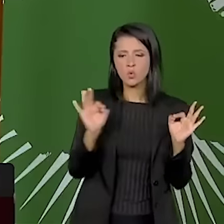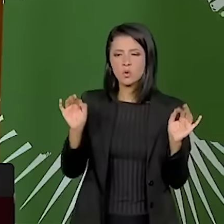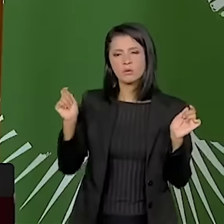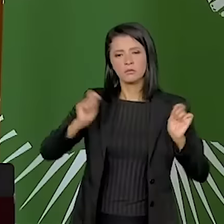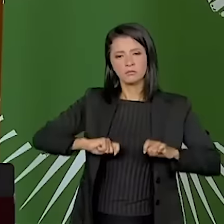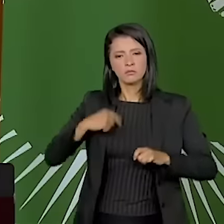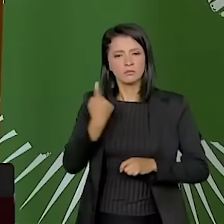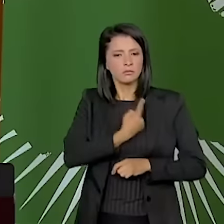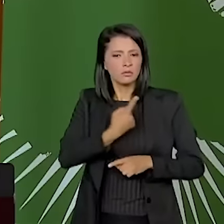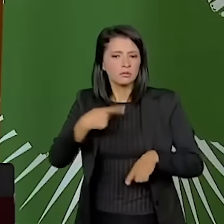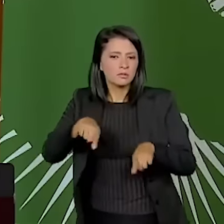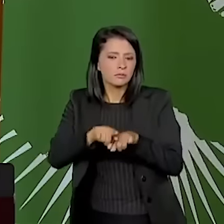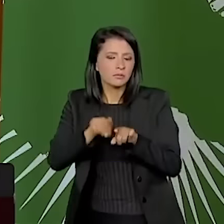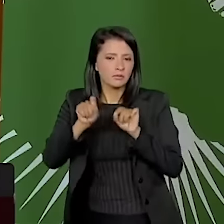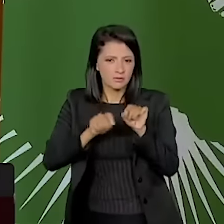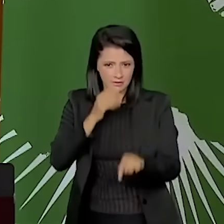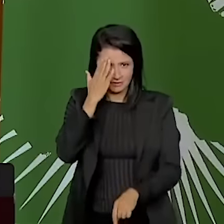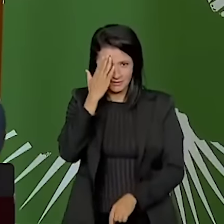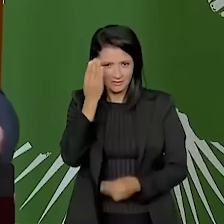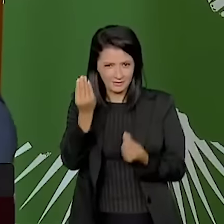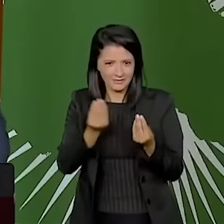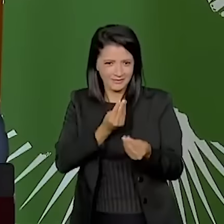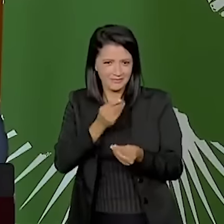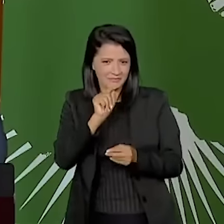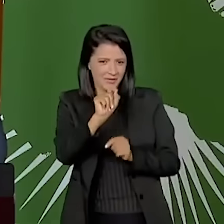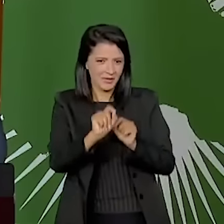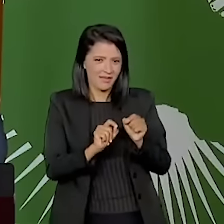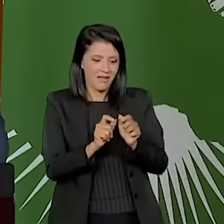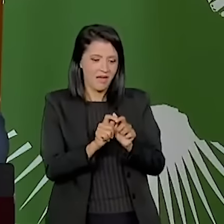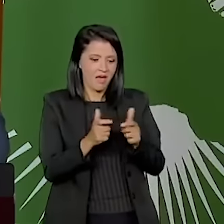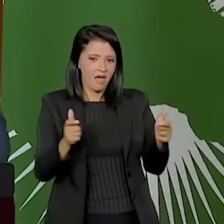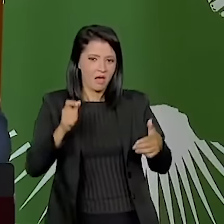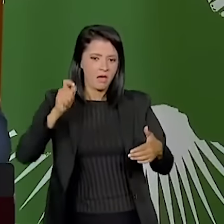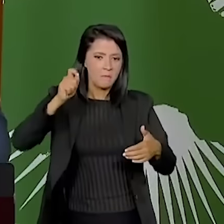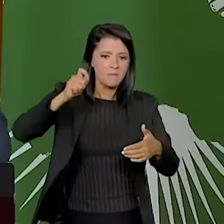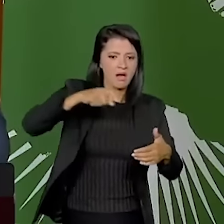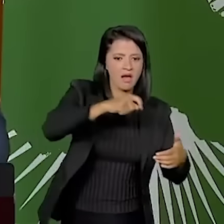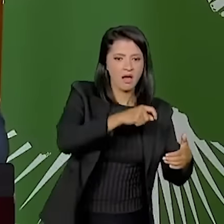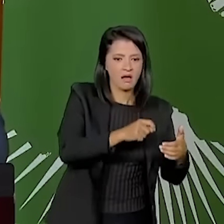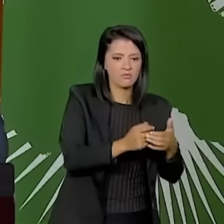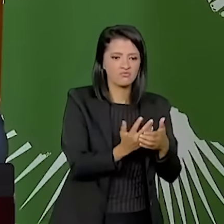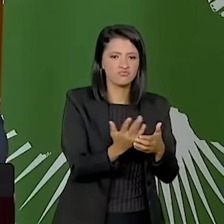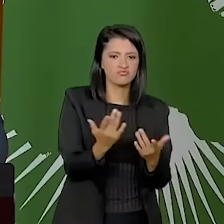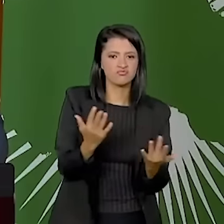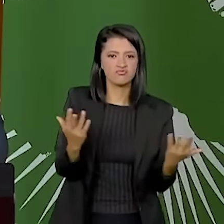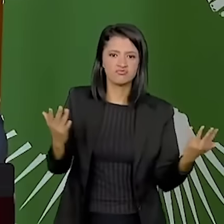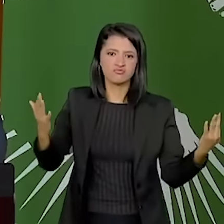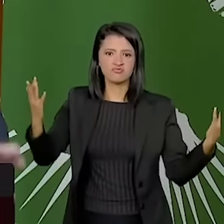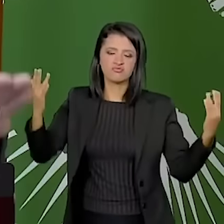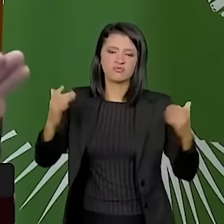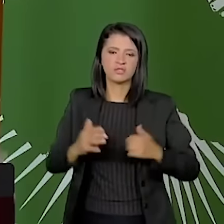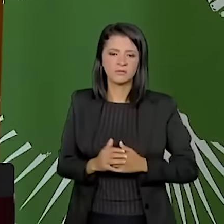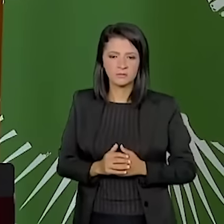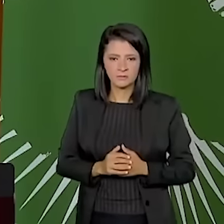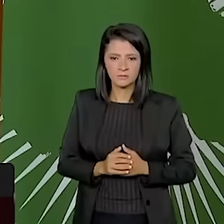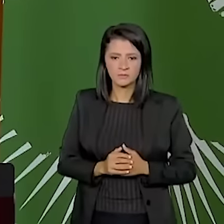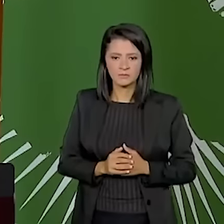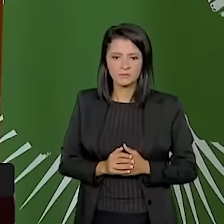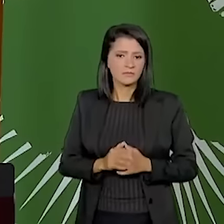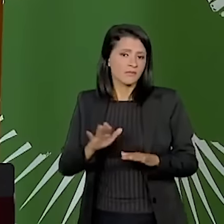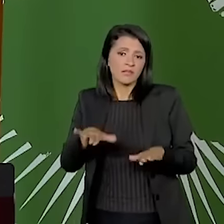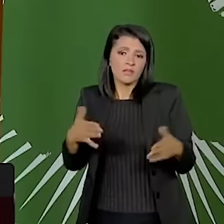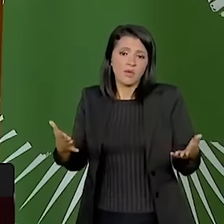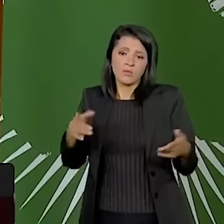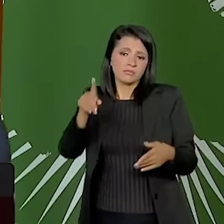possa, sabe, aumentar a produção agrícola dos pequenos e médios produtores. Então, é